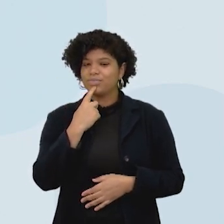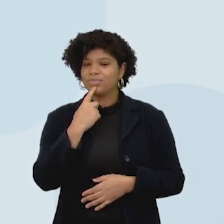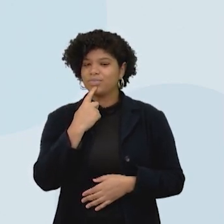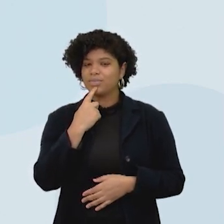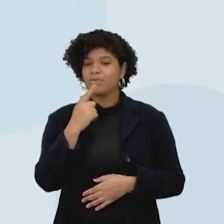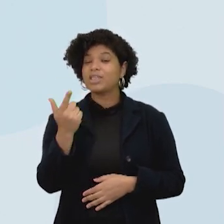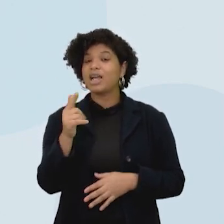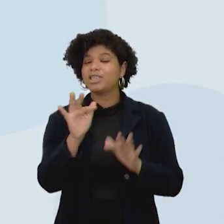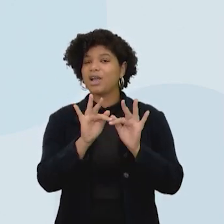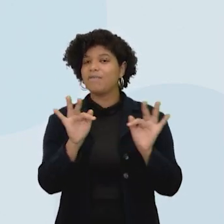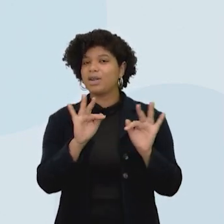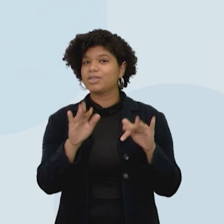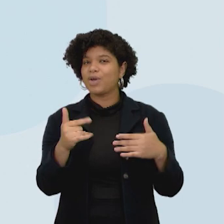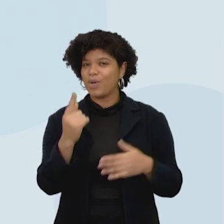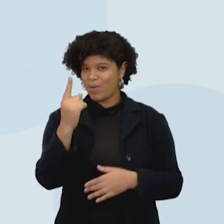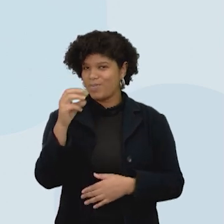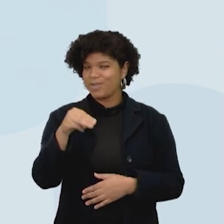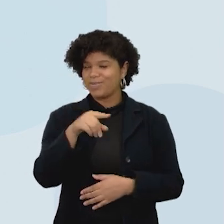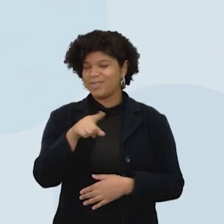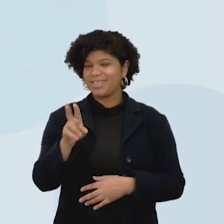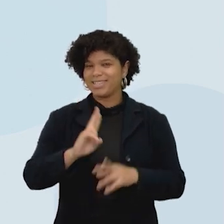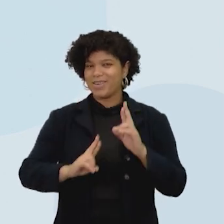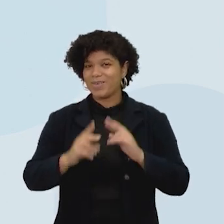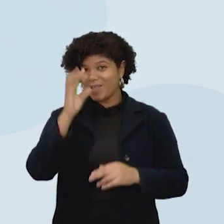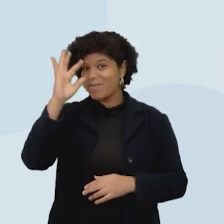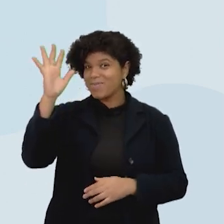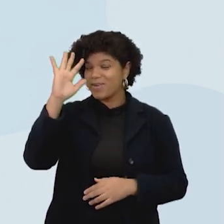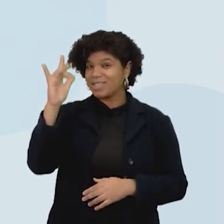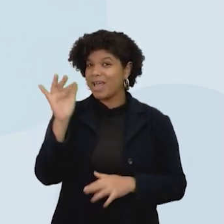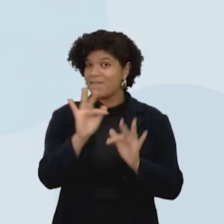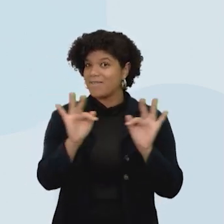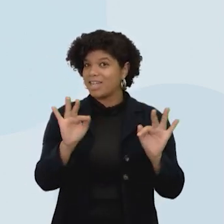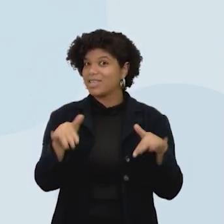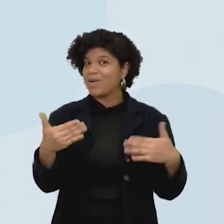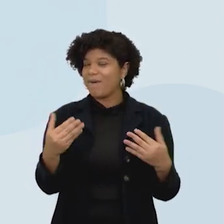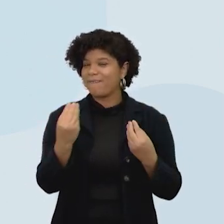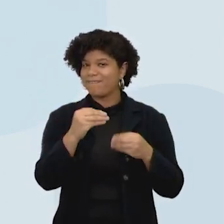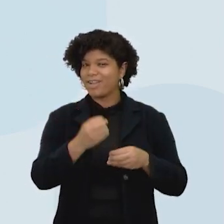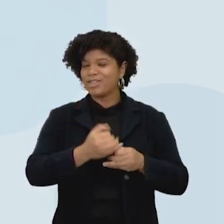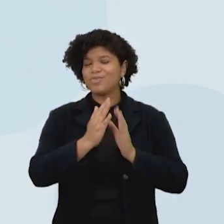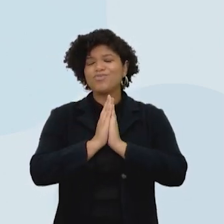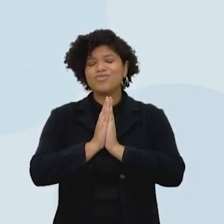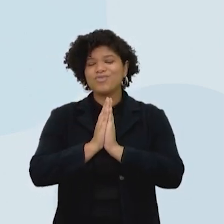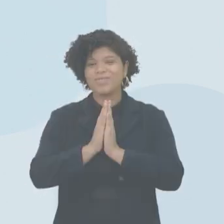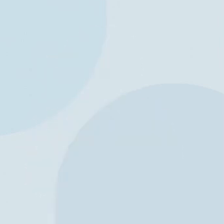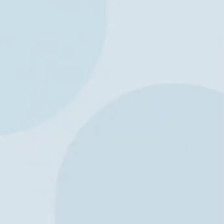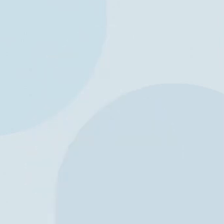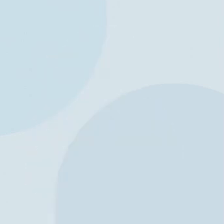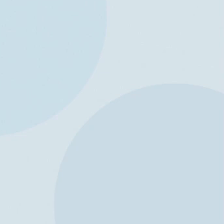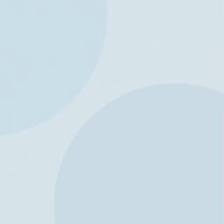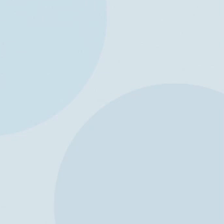que você colocaria? Vou dar mais um minutinho para vocês. Pensem aí, mandem respostas, por favor.